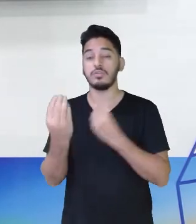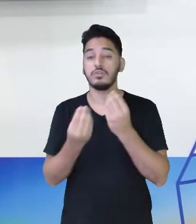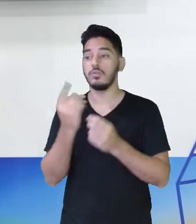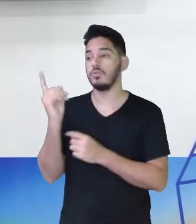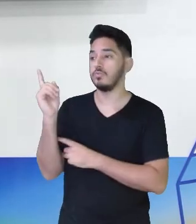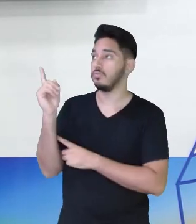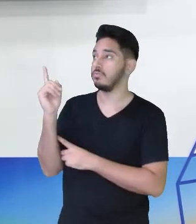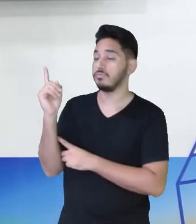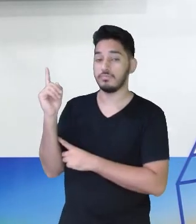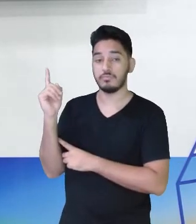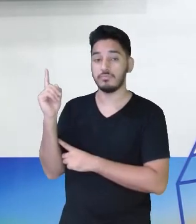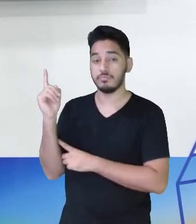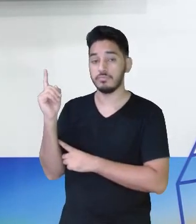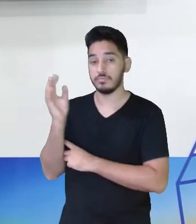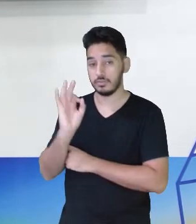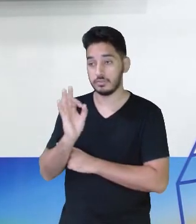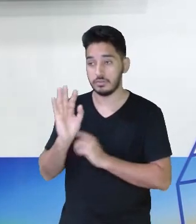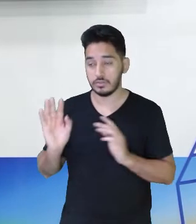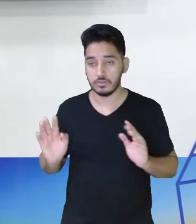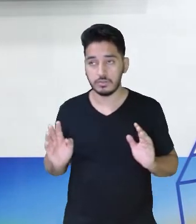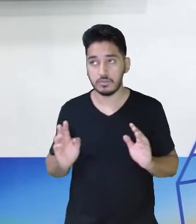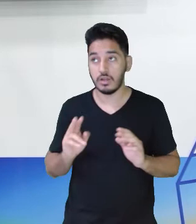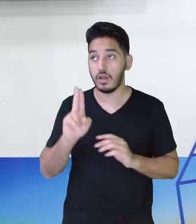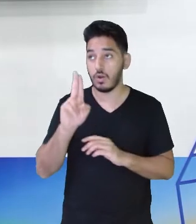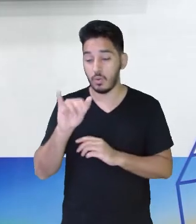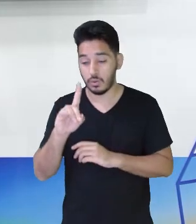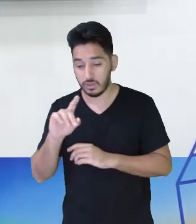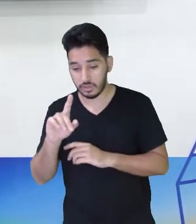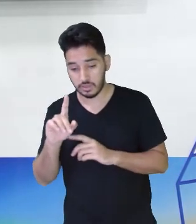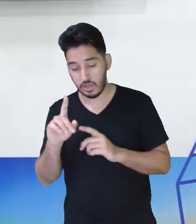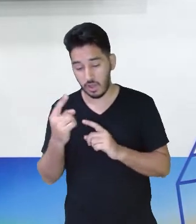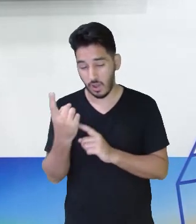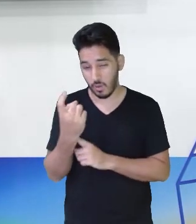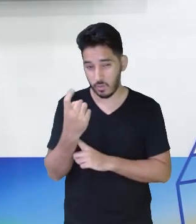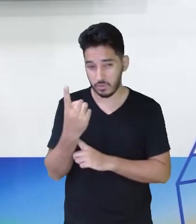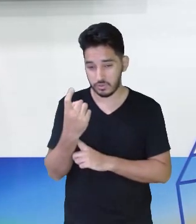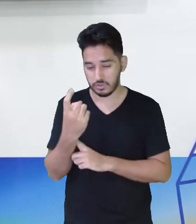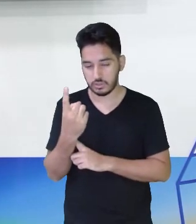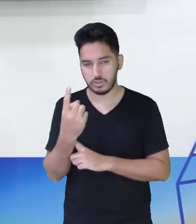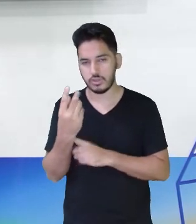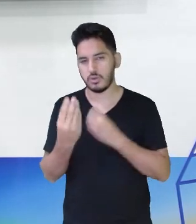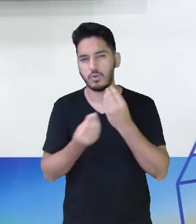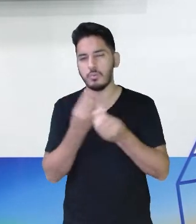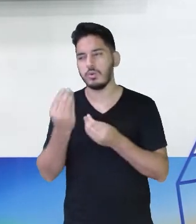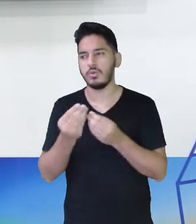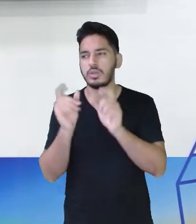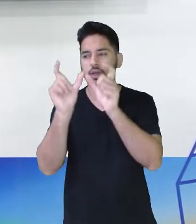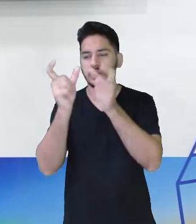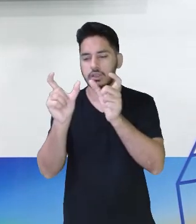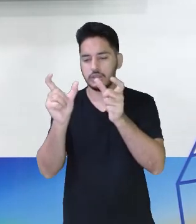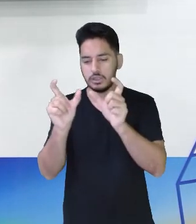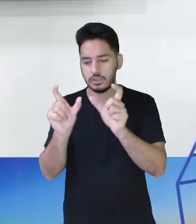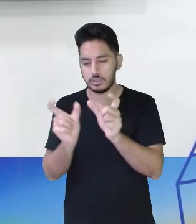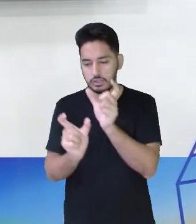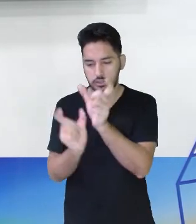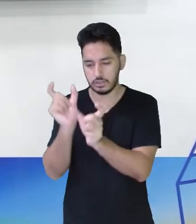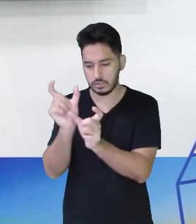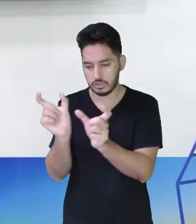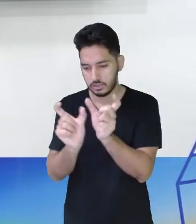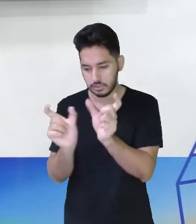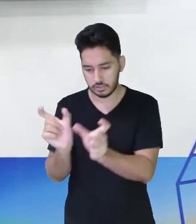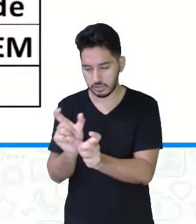ó. A única coisa, como eu faria essa decomposição?